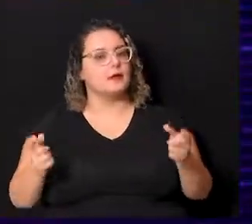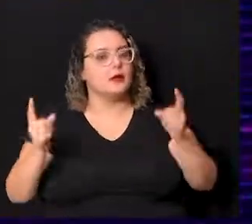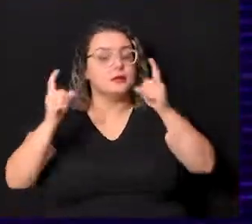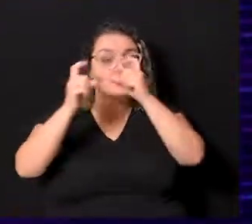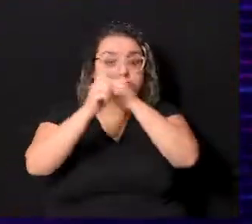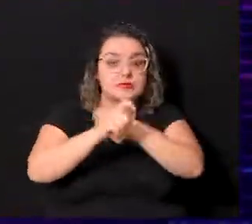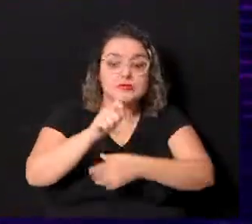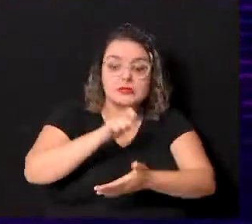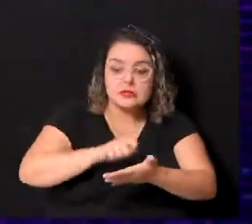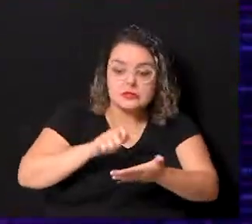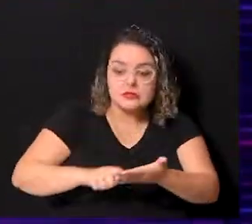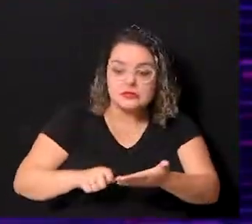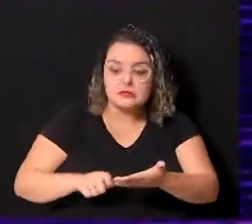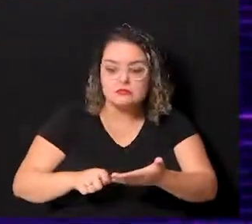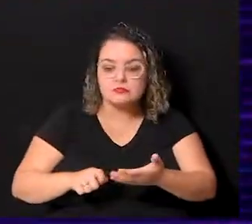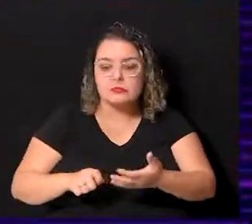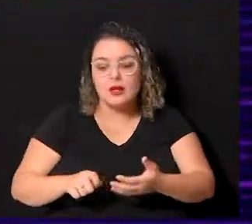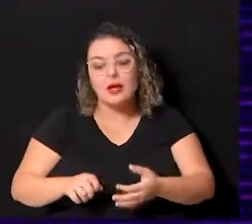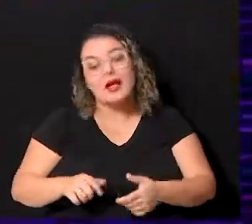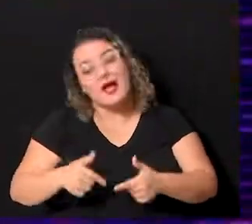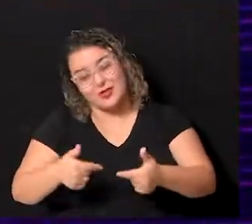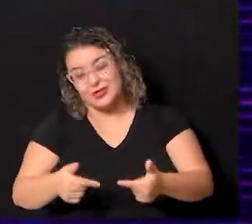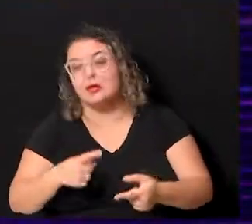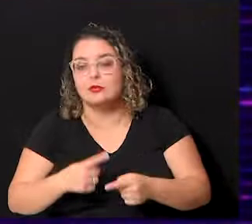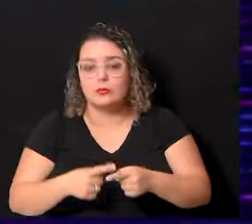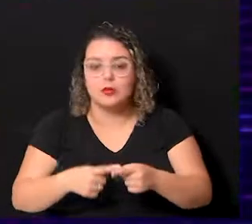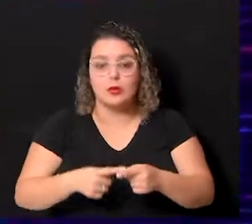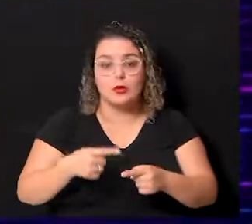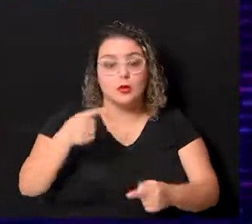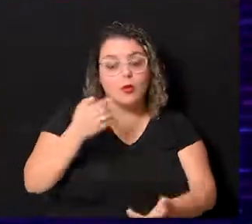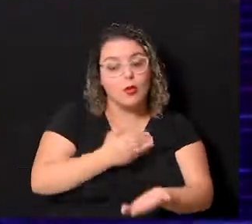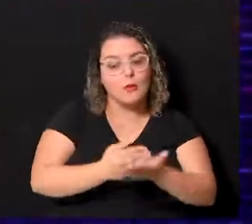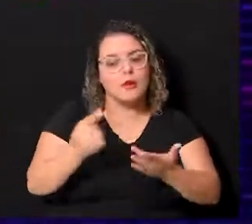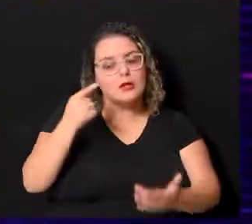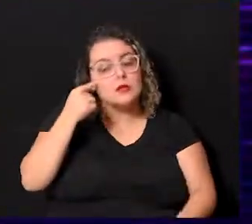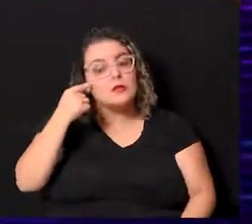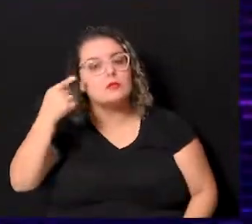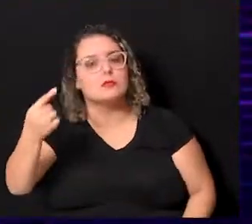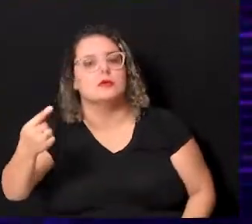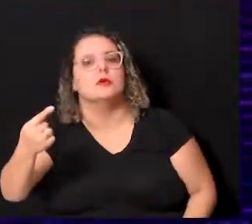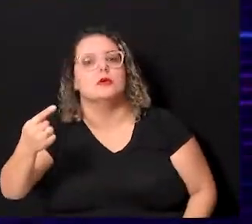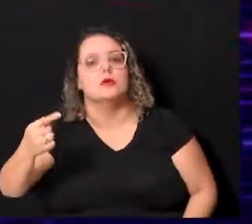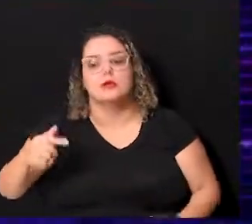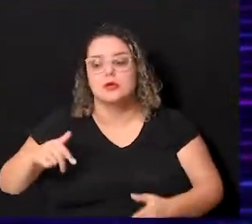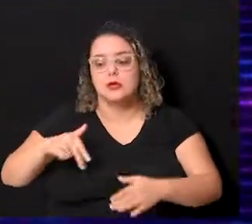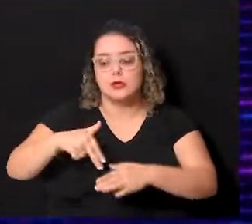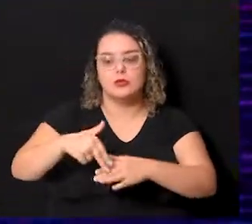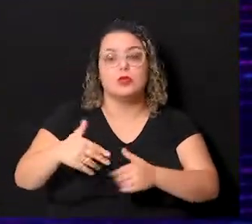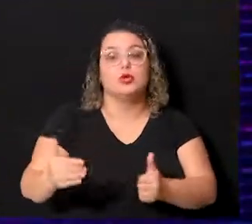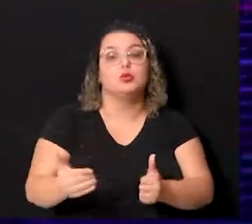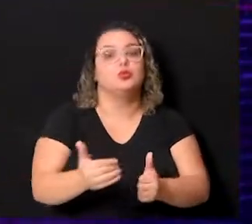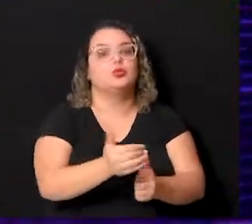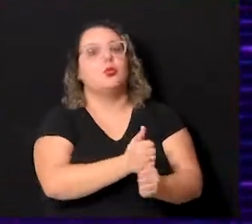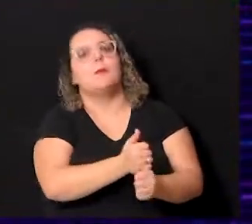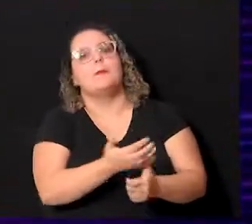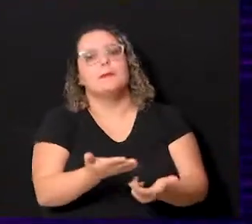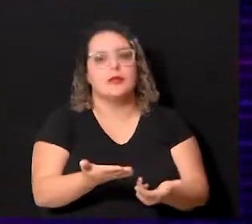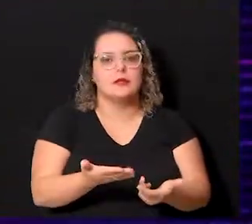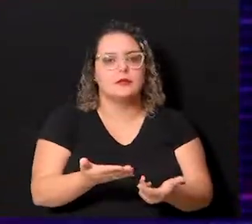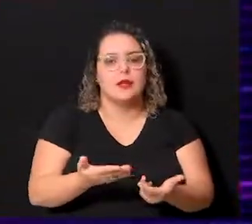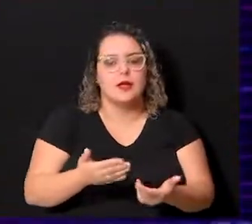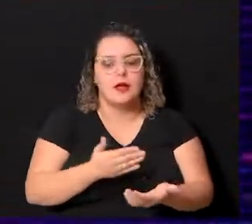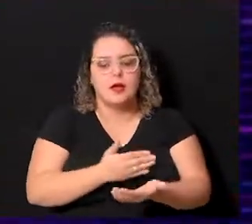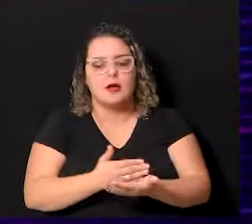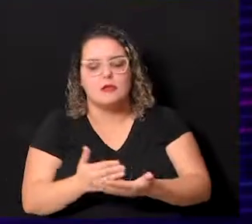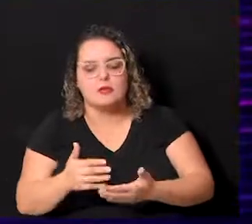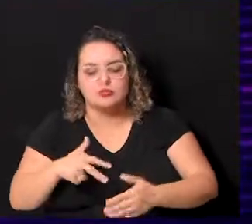difícil de escrever. Escrever é chato por causa disso. Você começa com uma intenção e o personagem domina o assunto, começa a botar as manguinhas